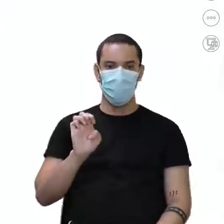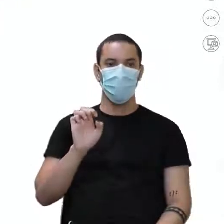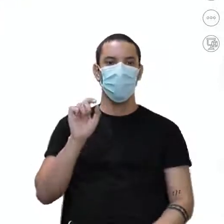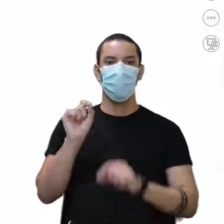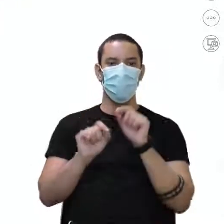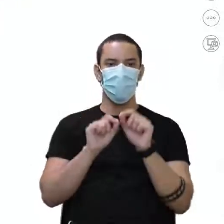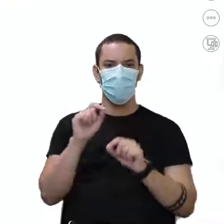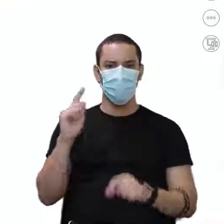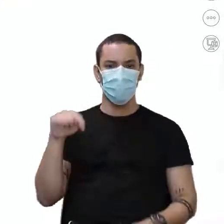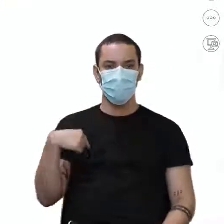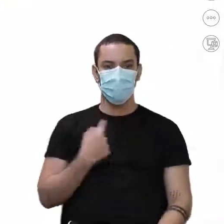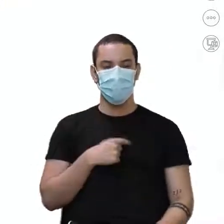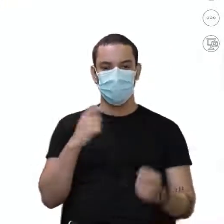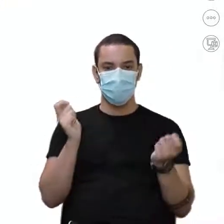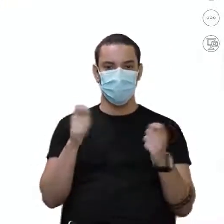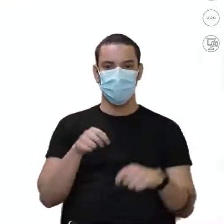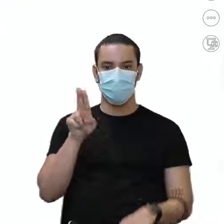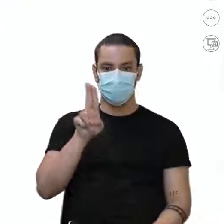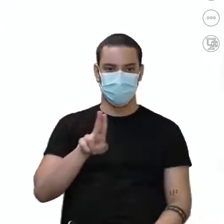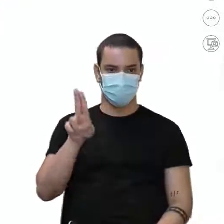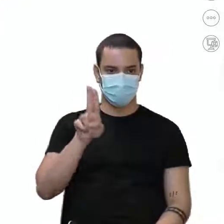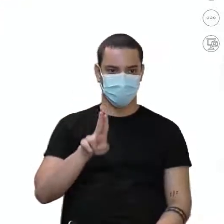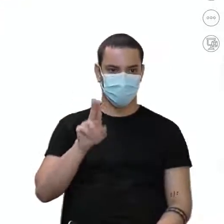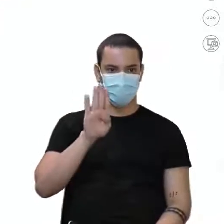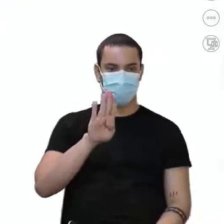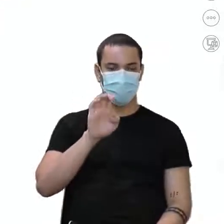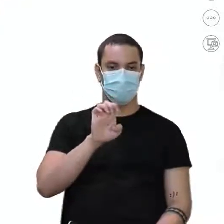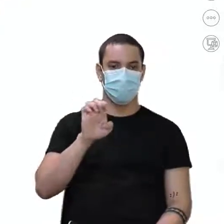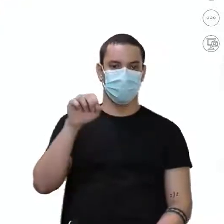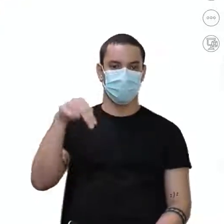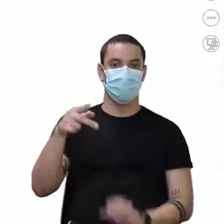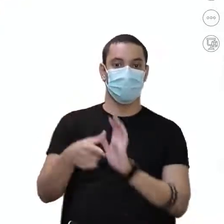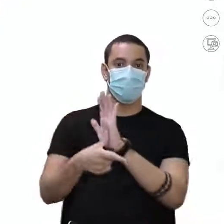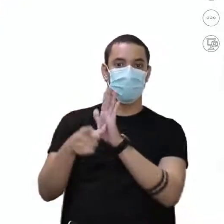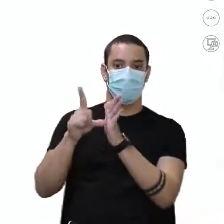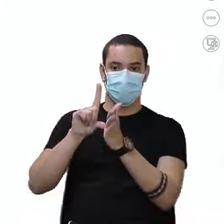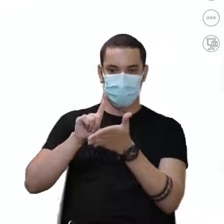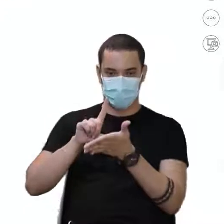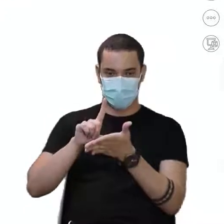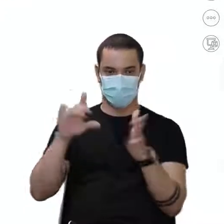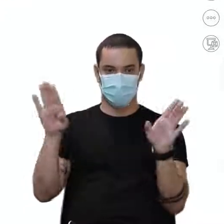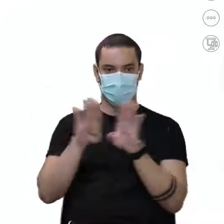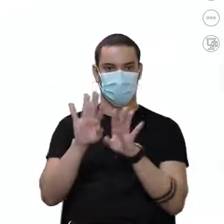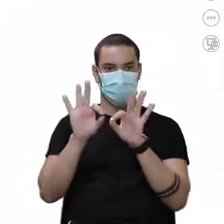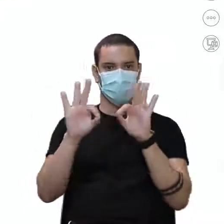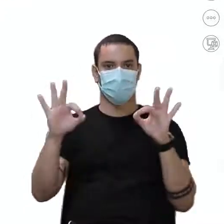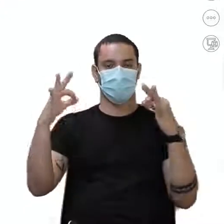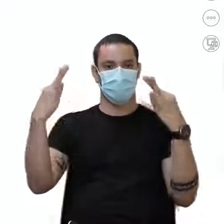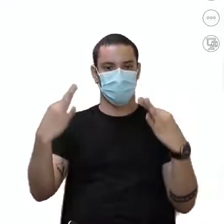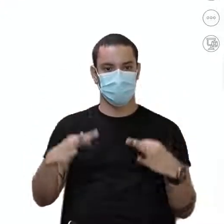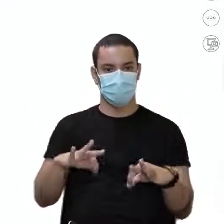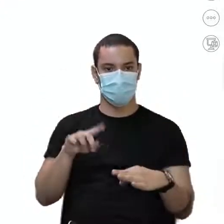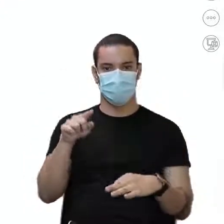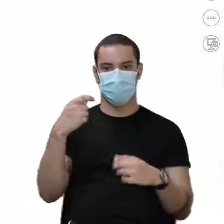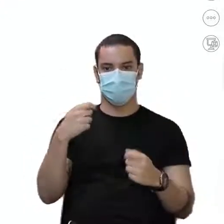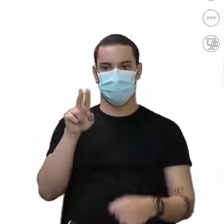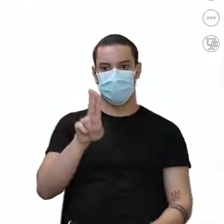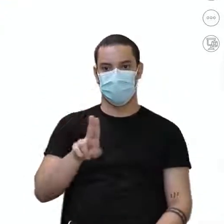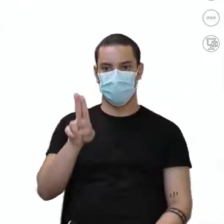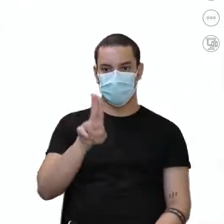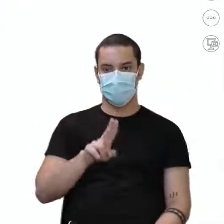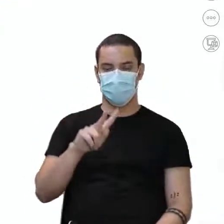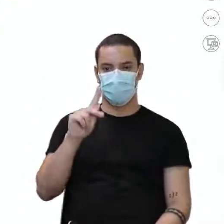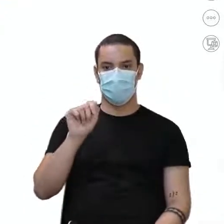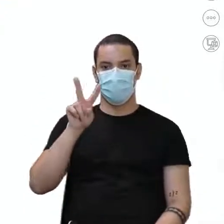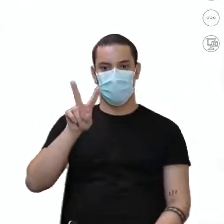você vai precisar usar ele, que é o been. E antes do been, uma frase afirmativa, você vai usar o have e o